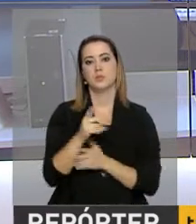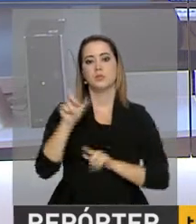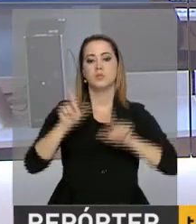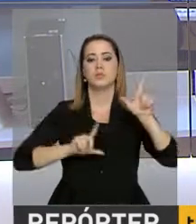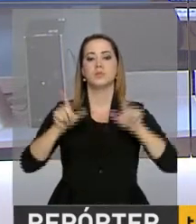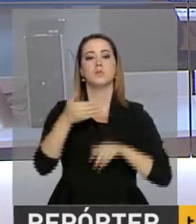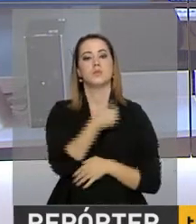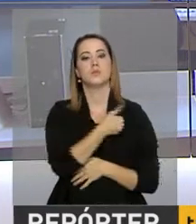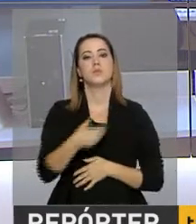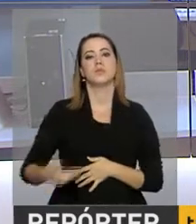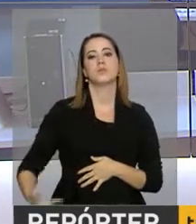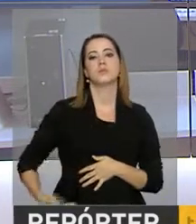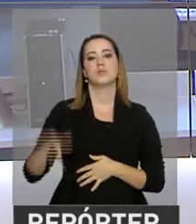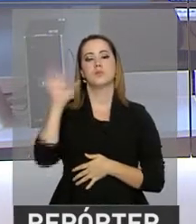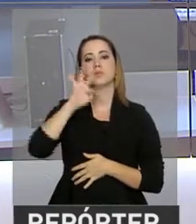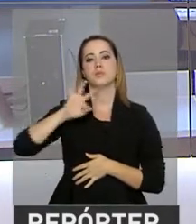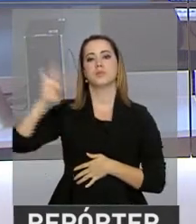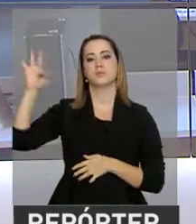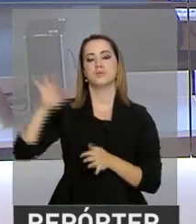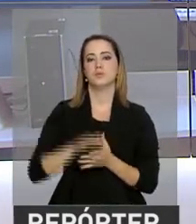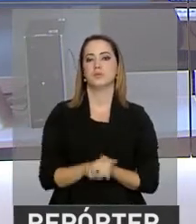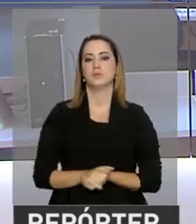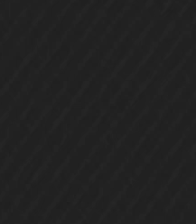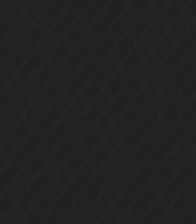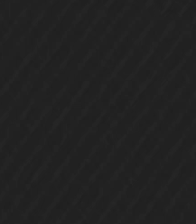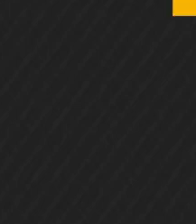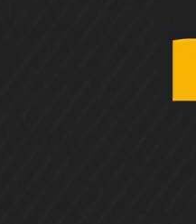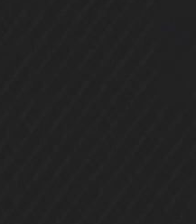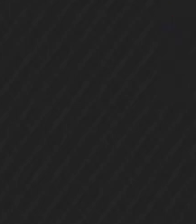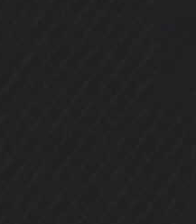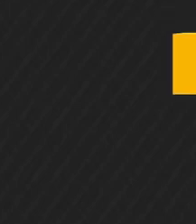continue com a gente aqui na nbr a tv do governo federal